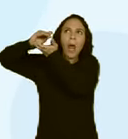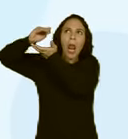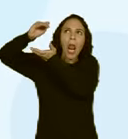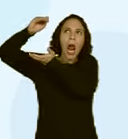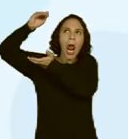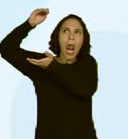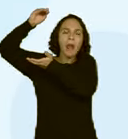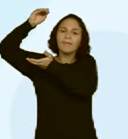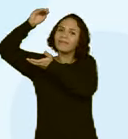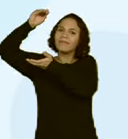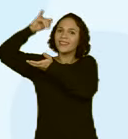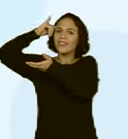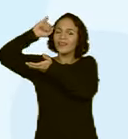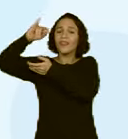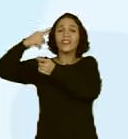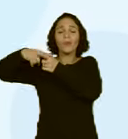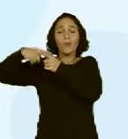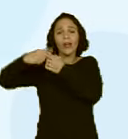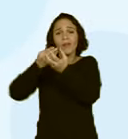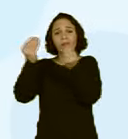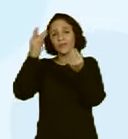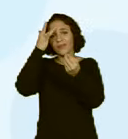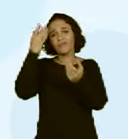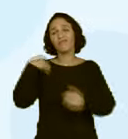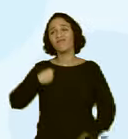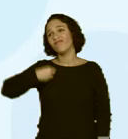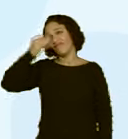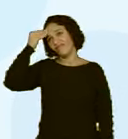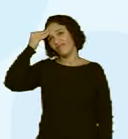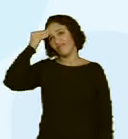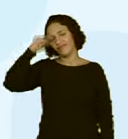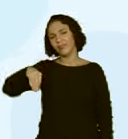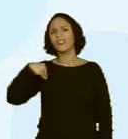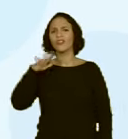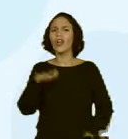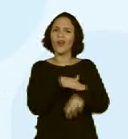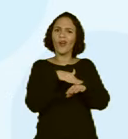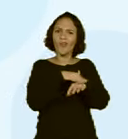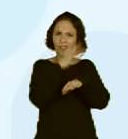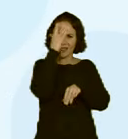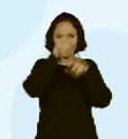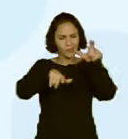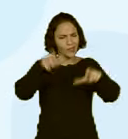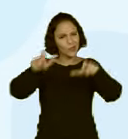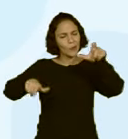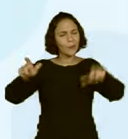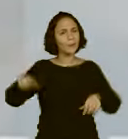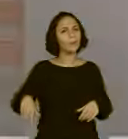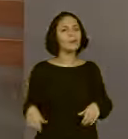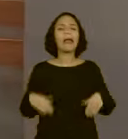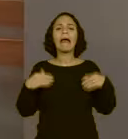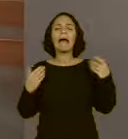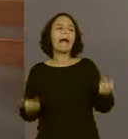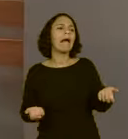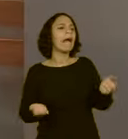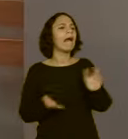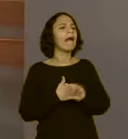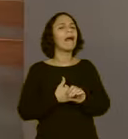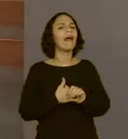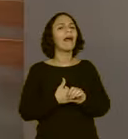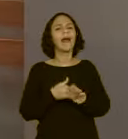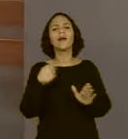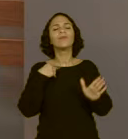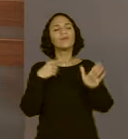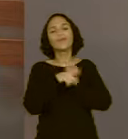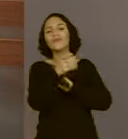um motivo de frustração de muita gente. Já conversei com pessoas que falavam assim, que você quer,